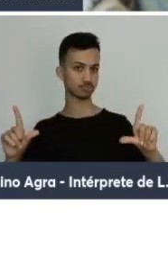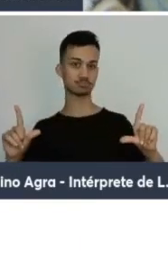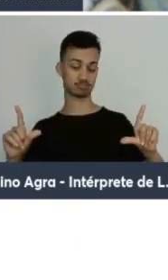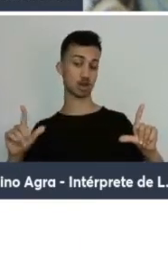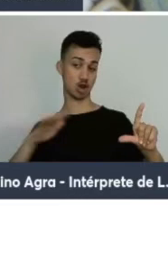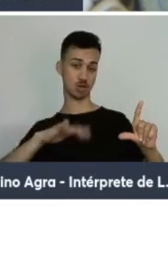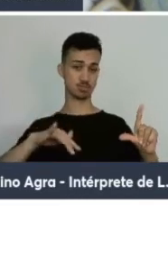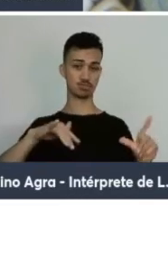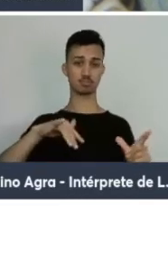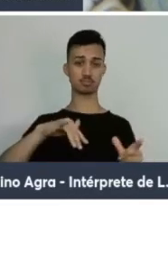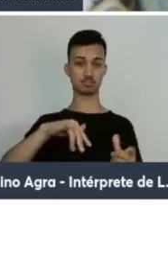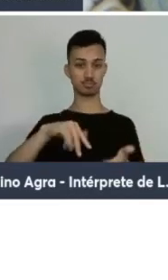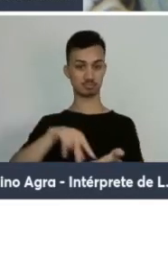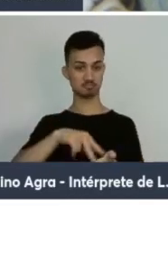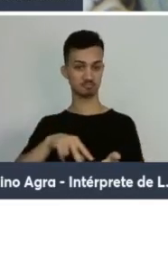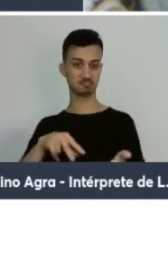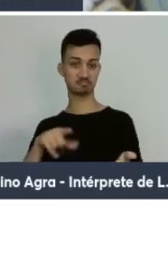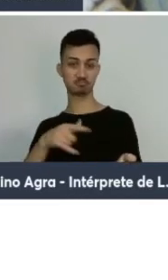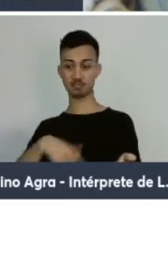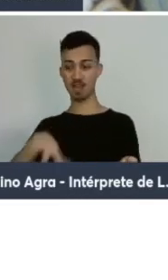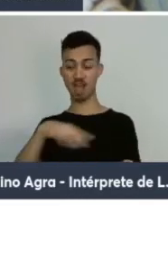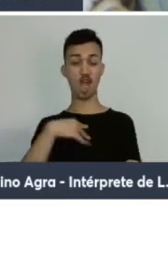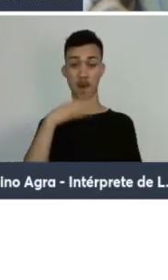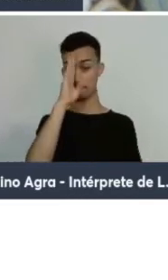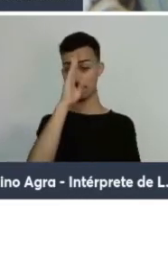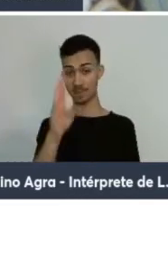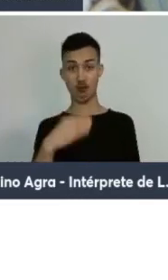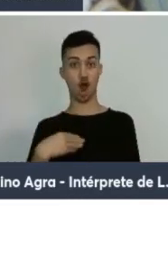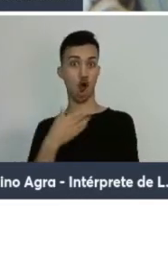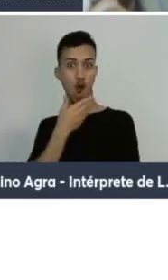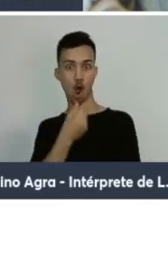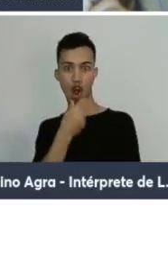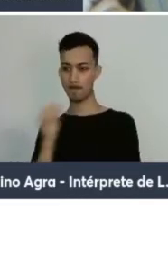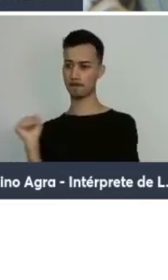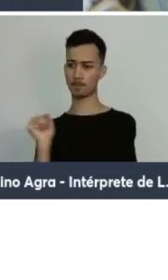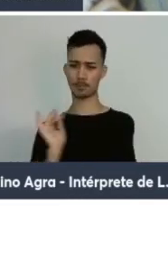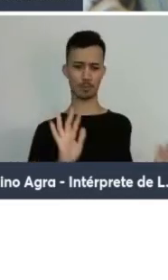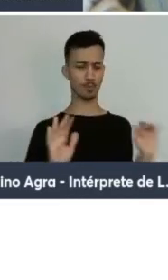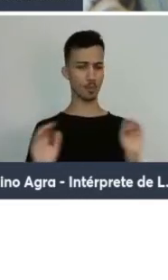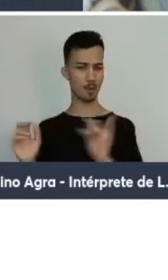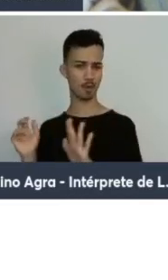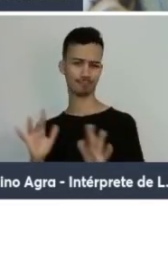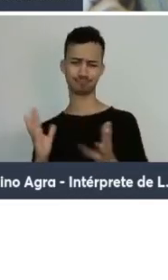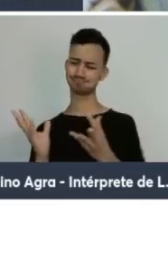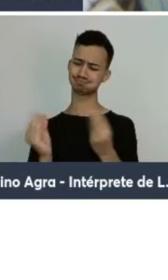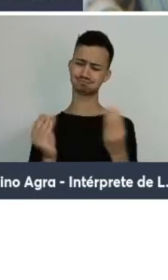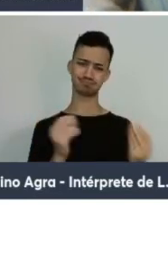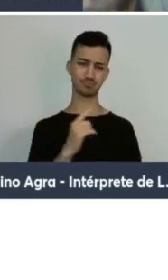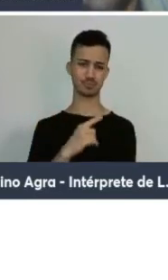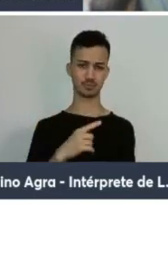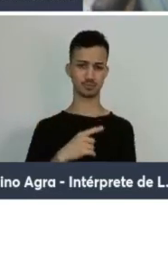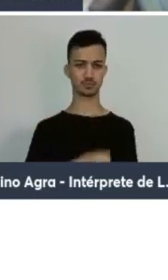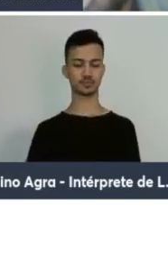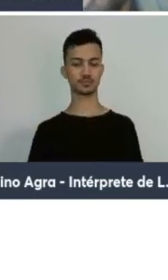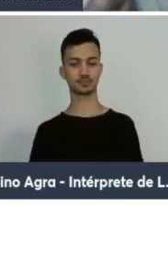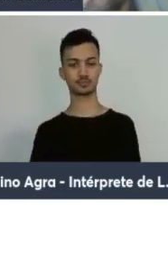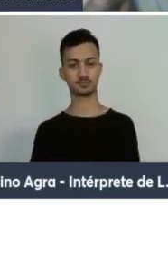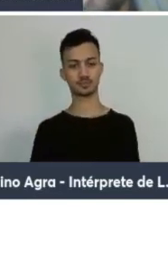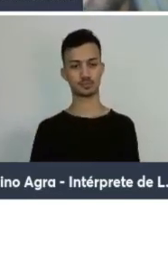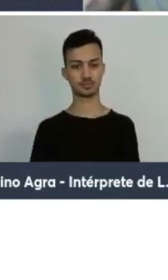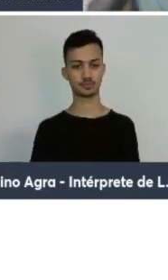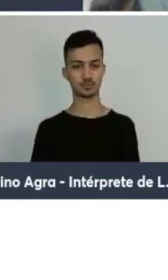que eram masculinas que eu não entrava, né? E acho que era o dinossauro na época. Qual